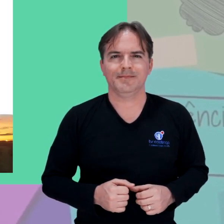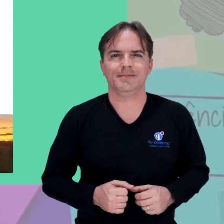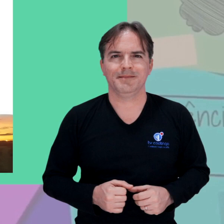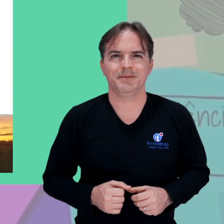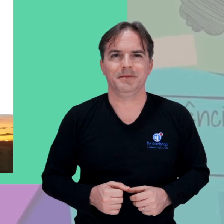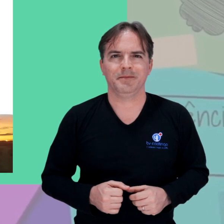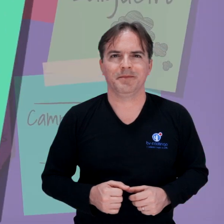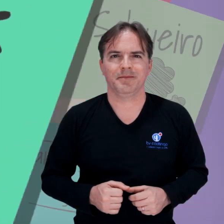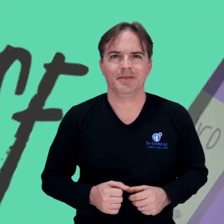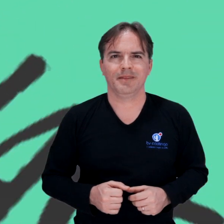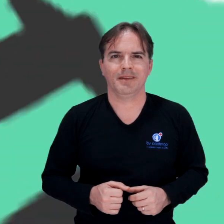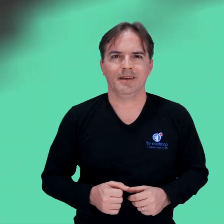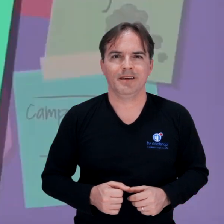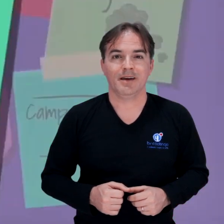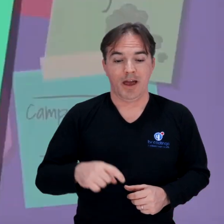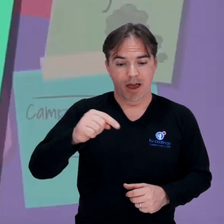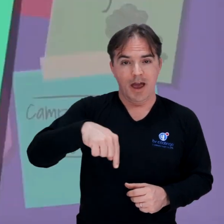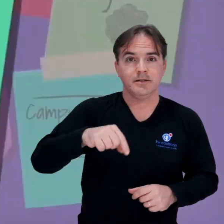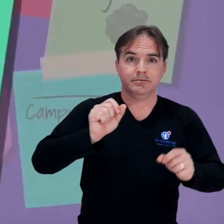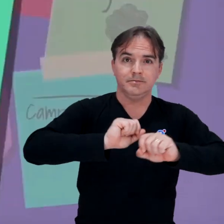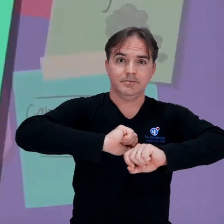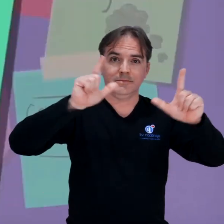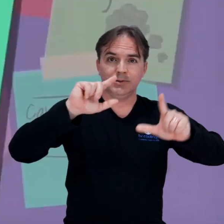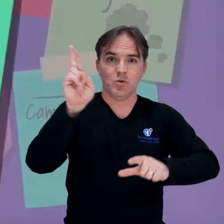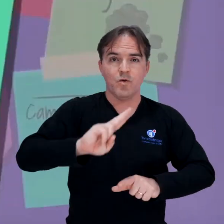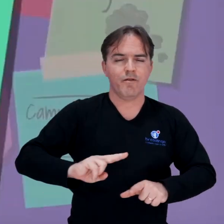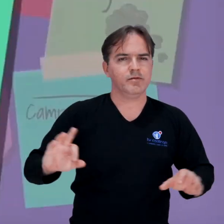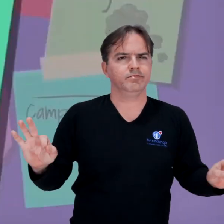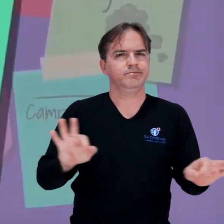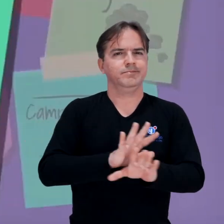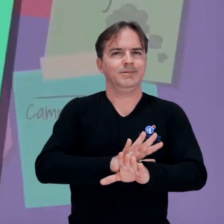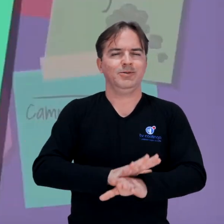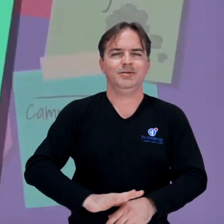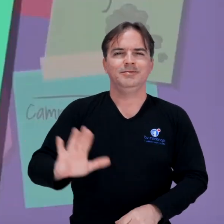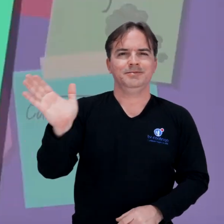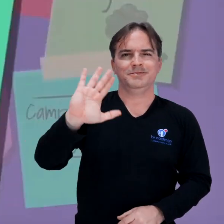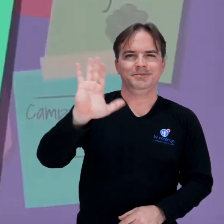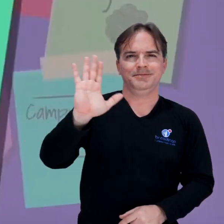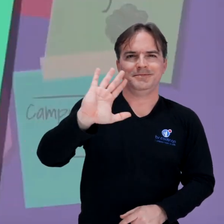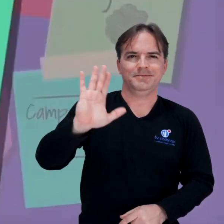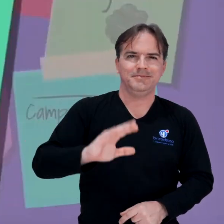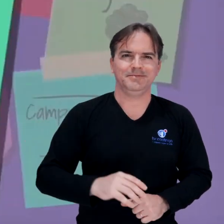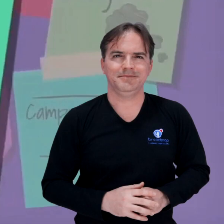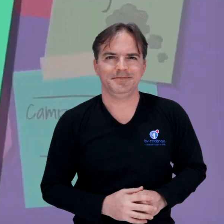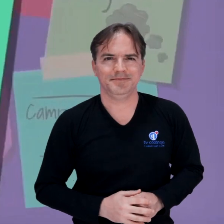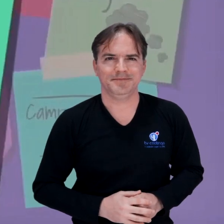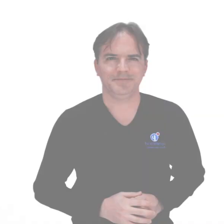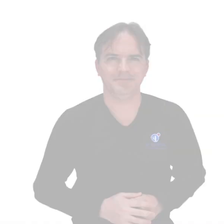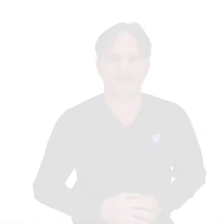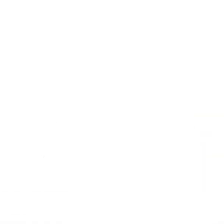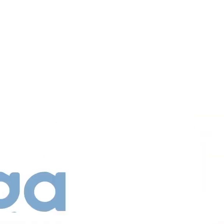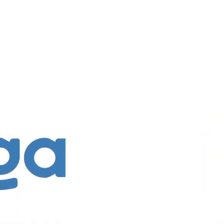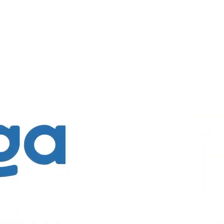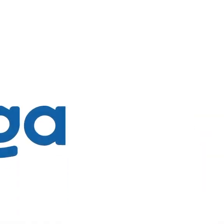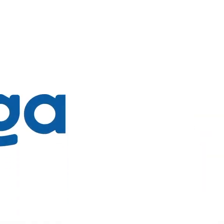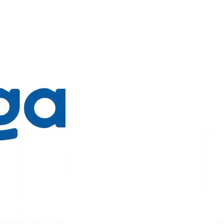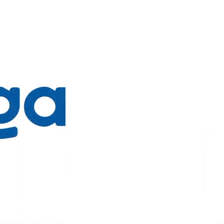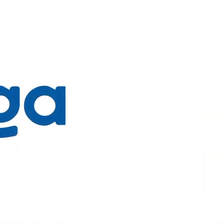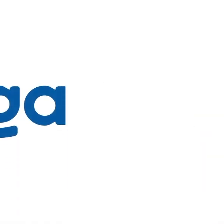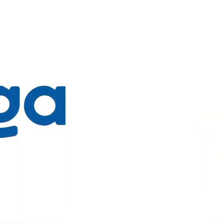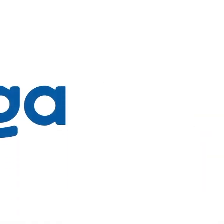seletivo@univasf.edu.br essa edição do silicone fica por aqui até a próxima